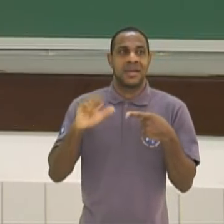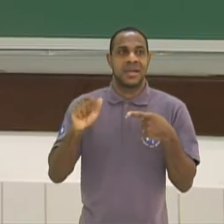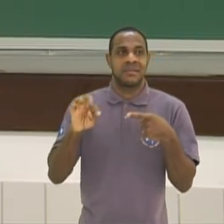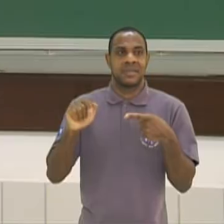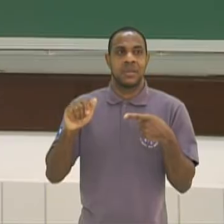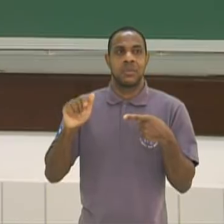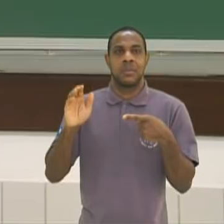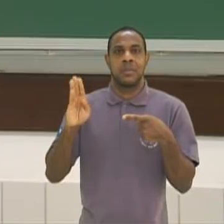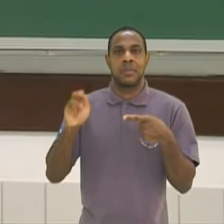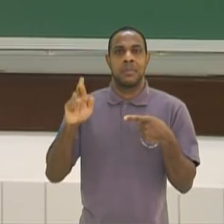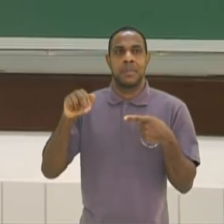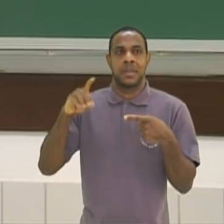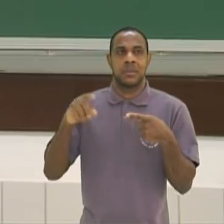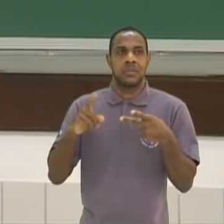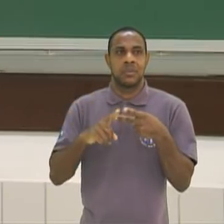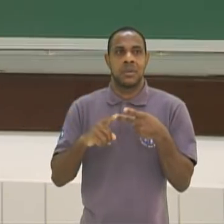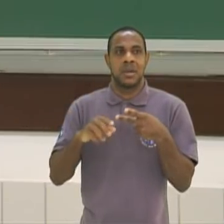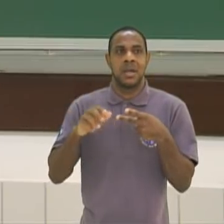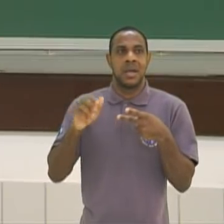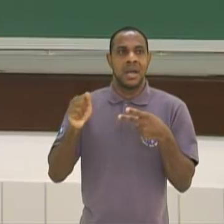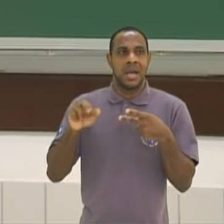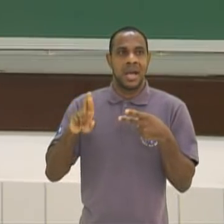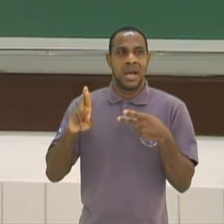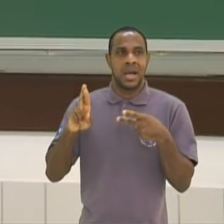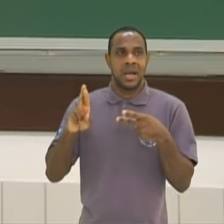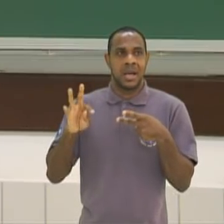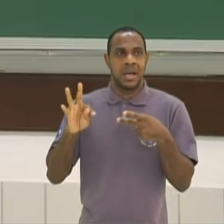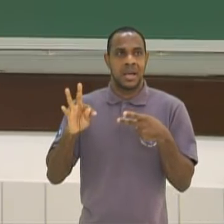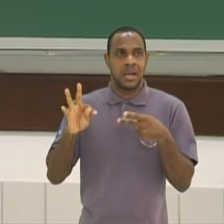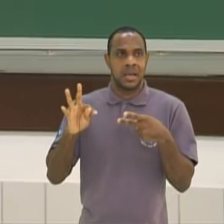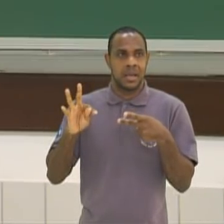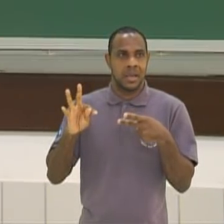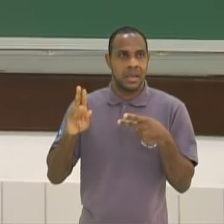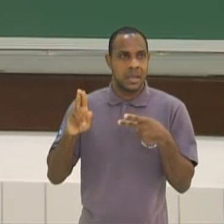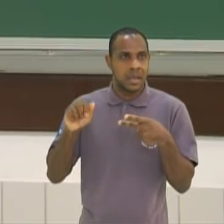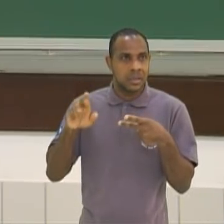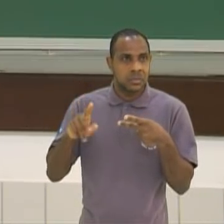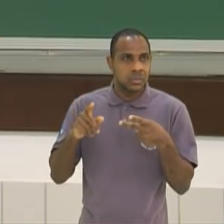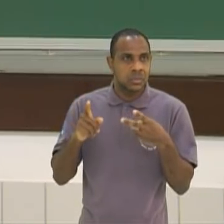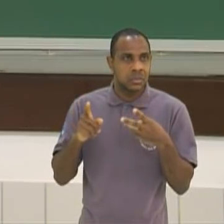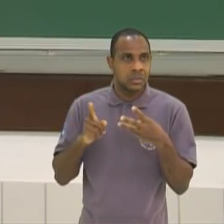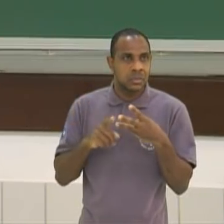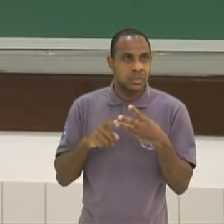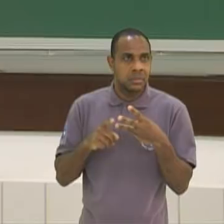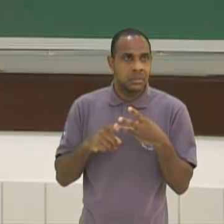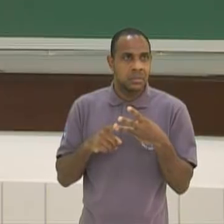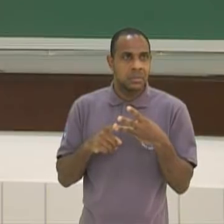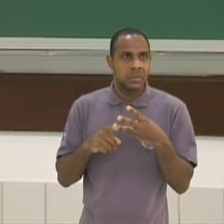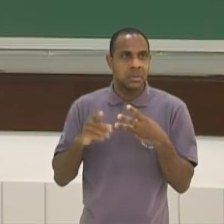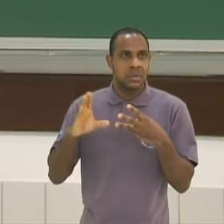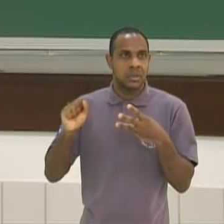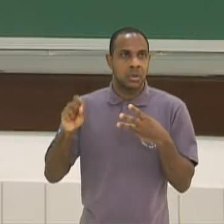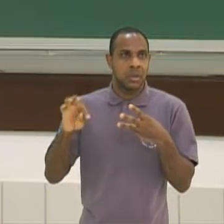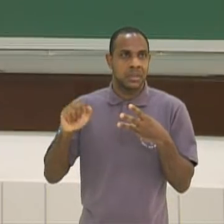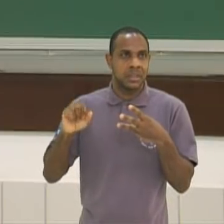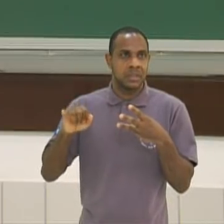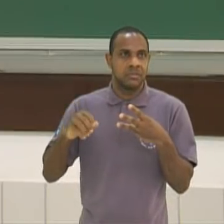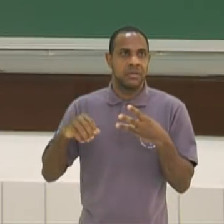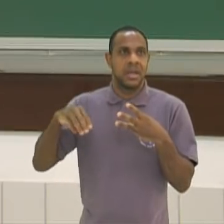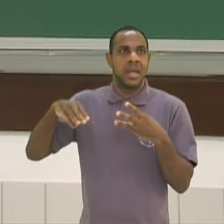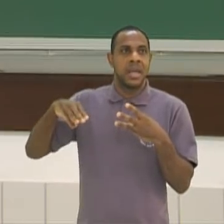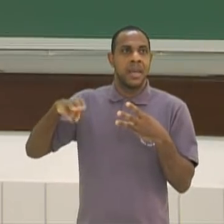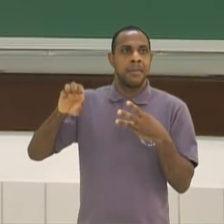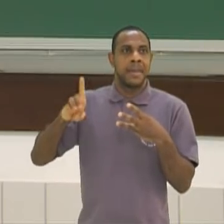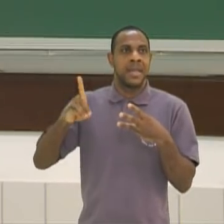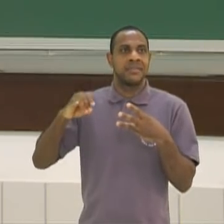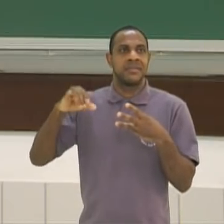depois Arthur da Costa e Silva, depois Emílio Médici, depois Ernesto Geisel